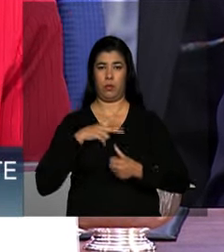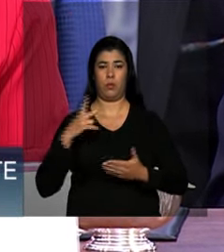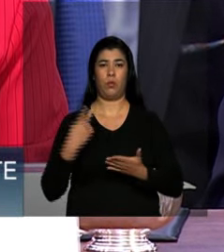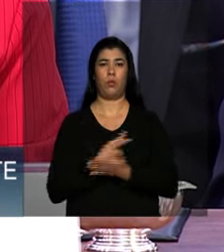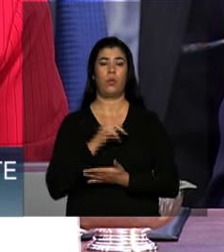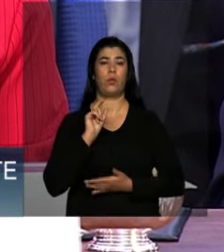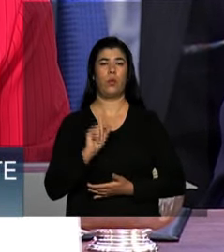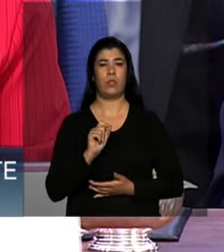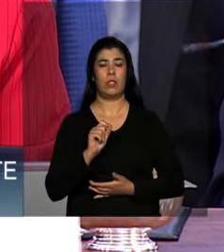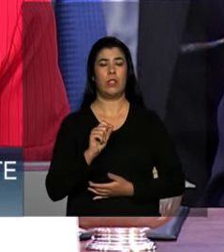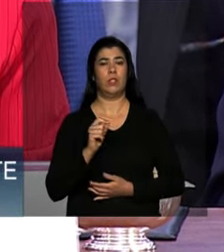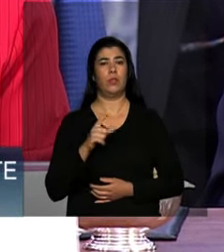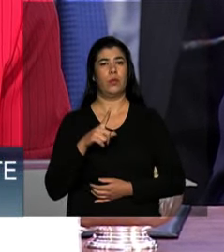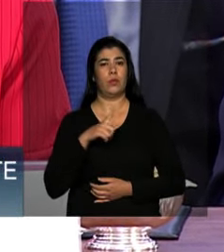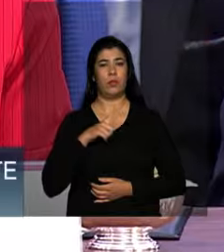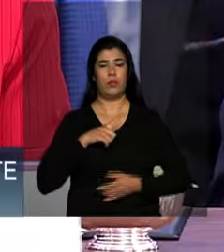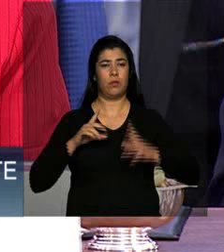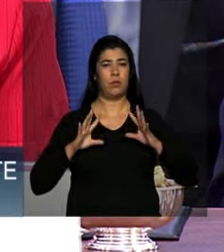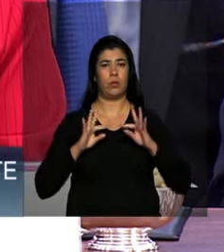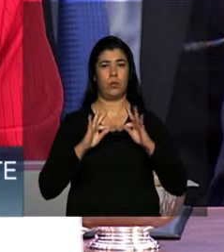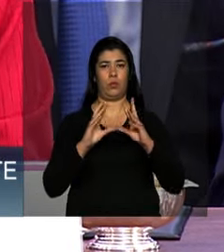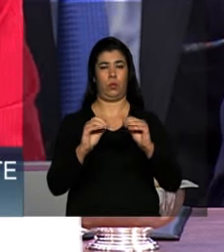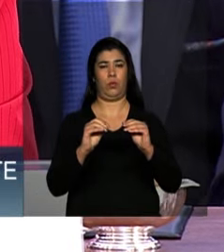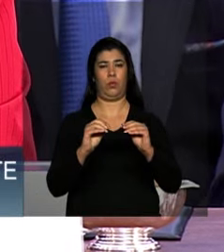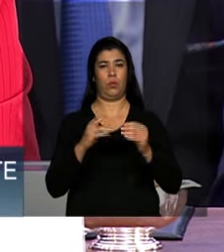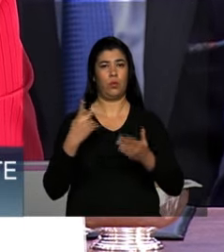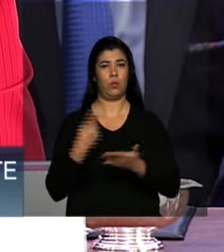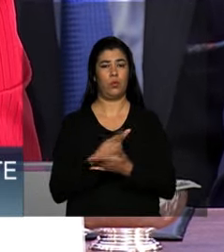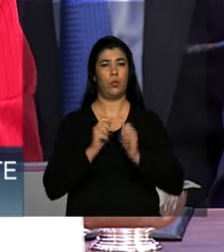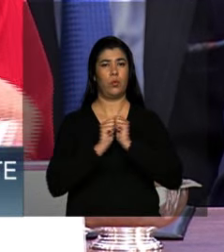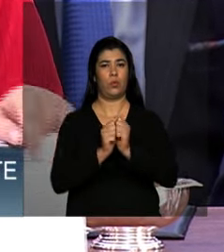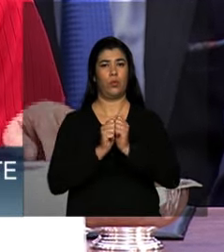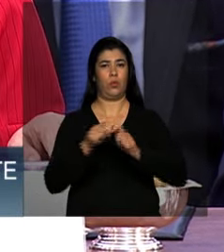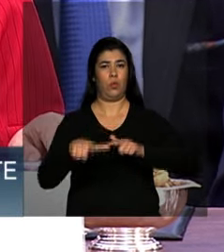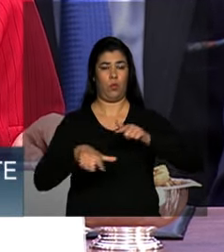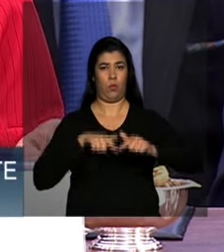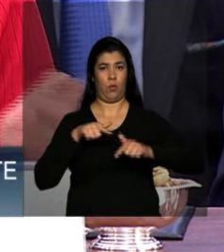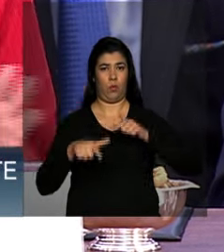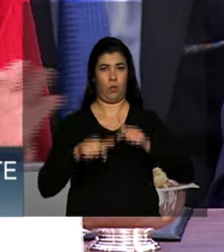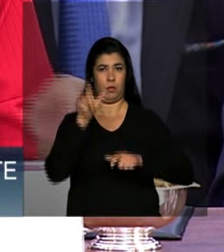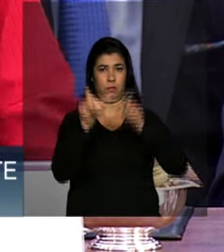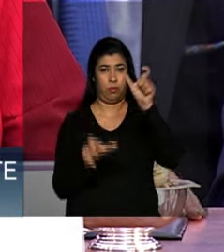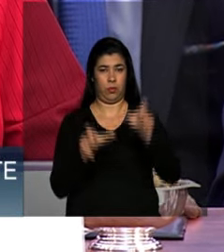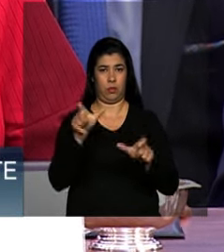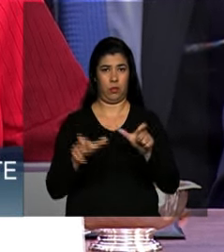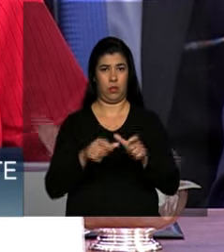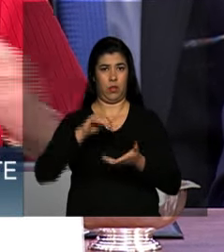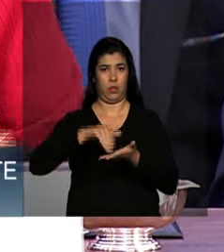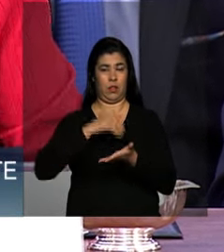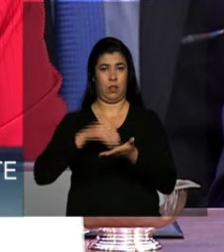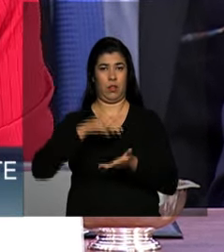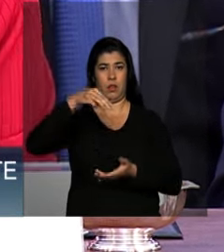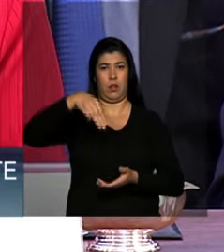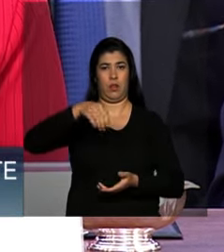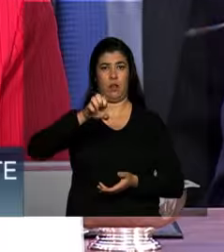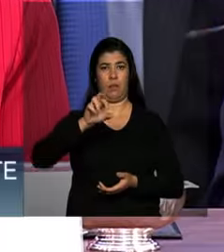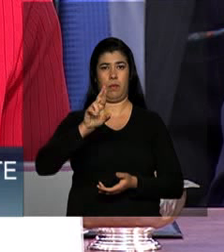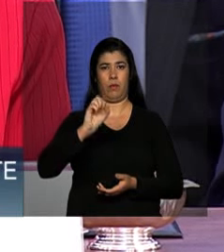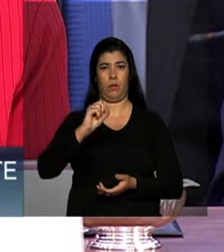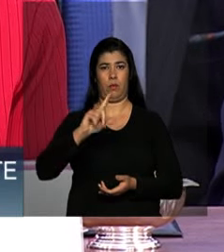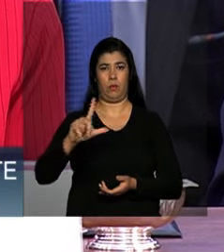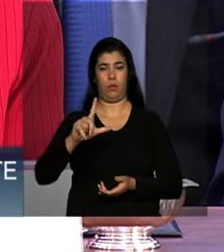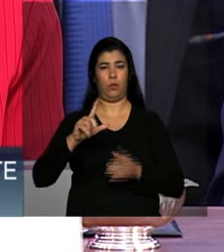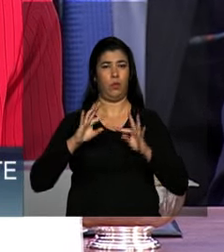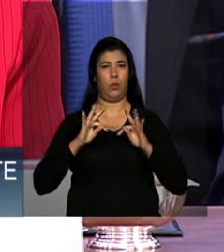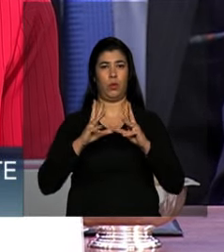que foram todos eles, junto com os funcionários da Secretaria do Mercosul e todos os órgãos